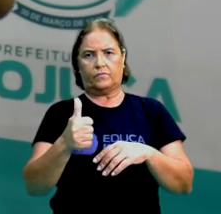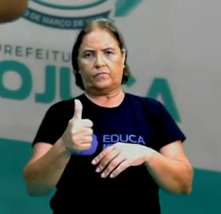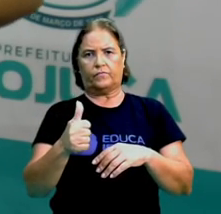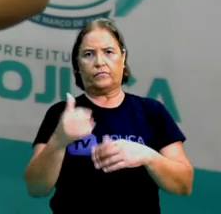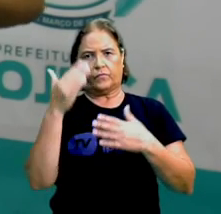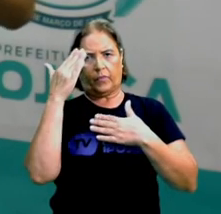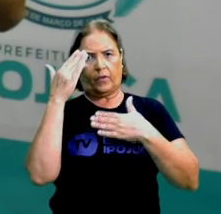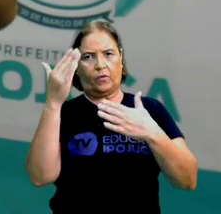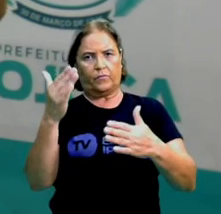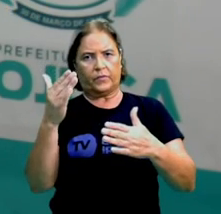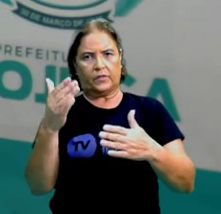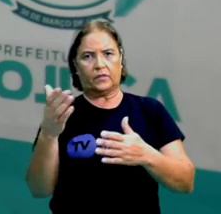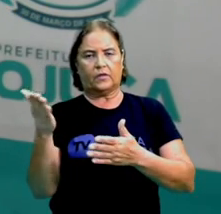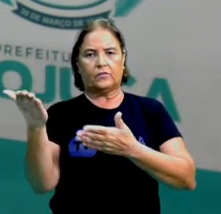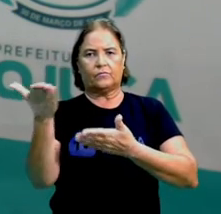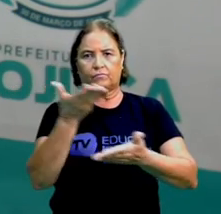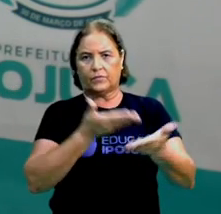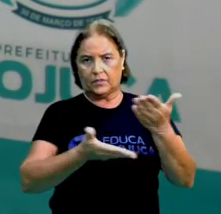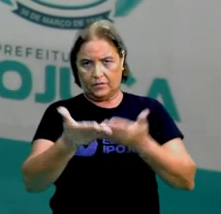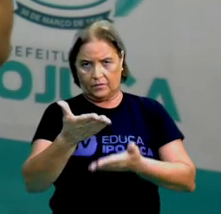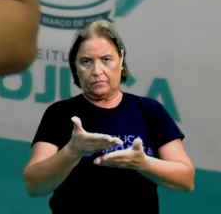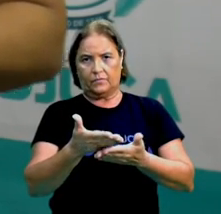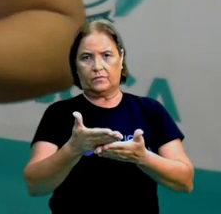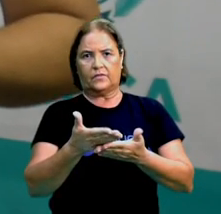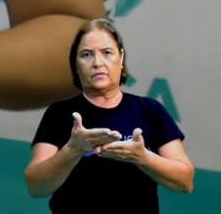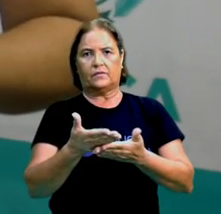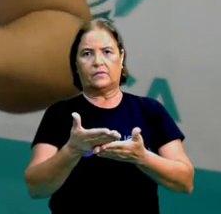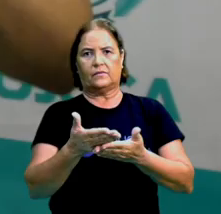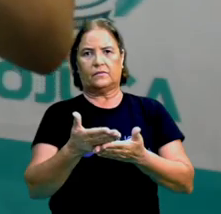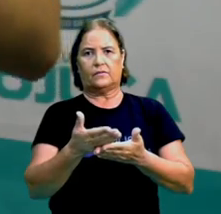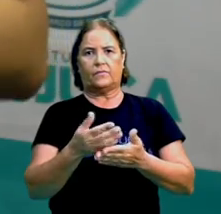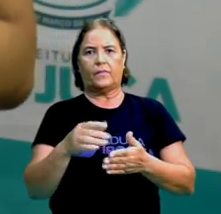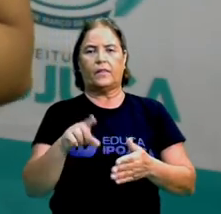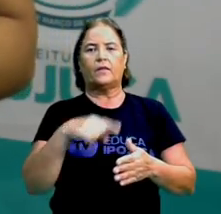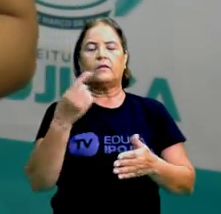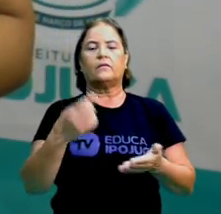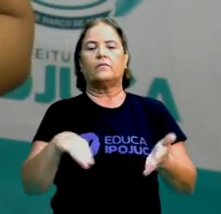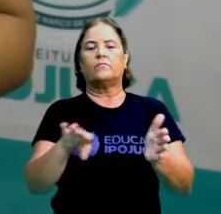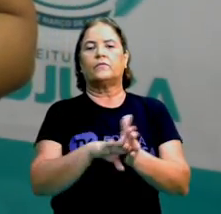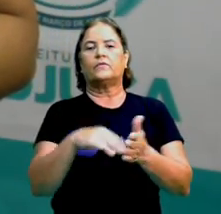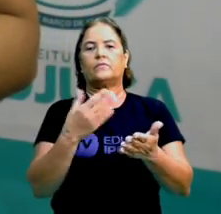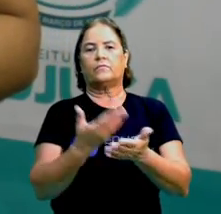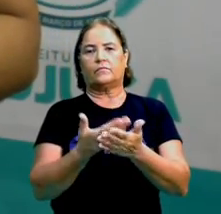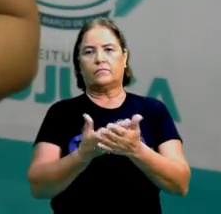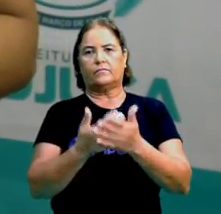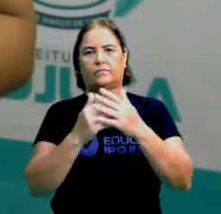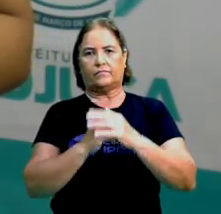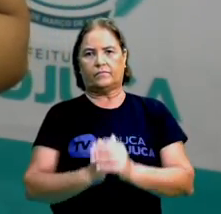Muito obrigado pela sua participação e até a próxima aula.